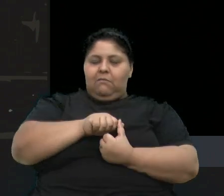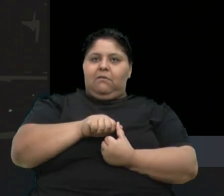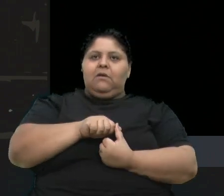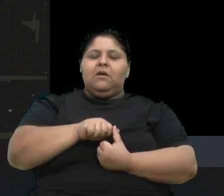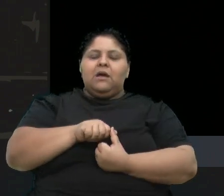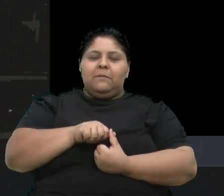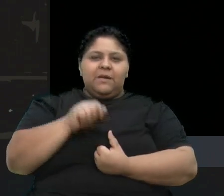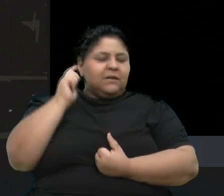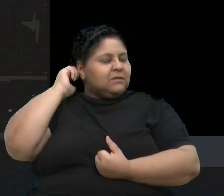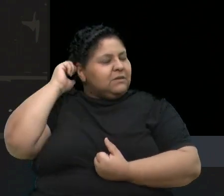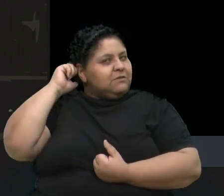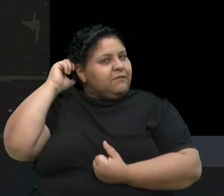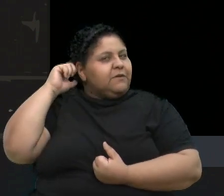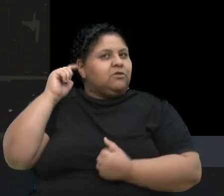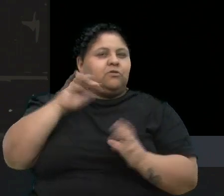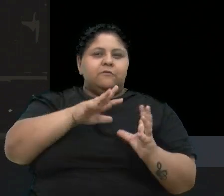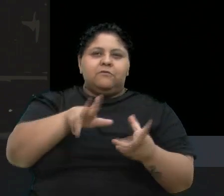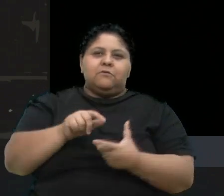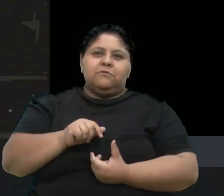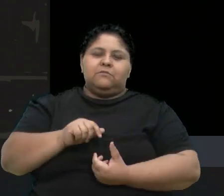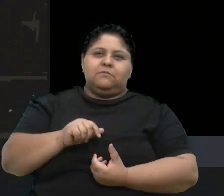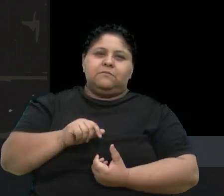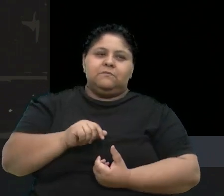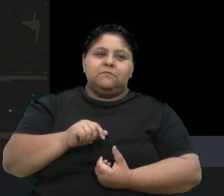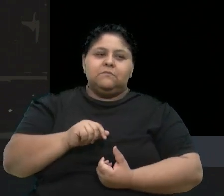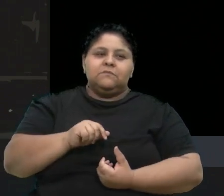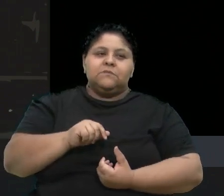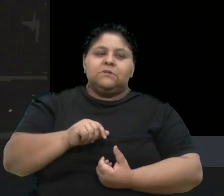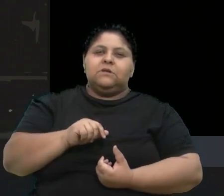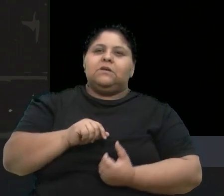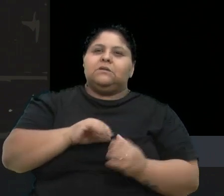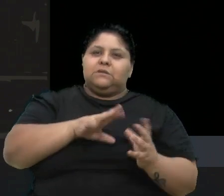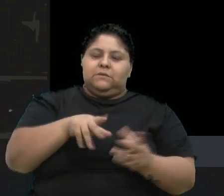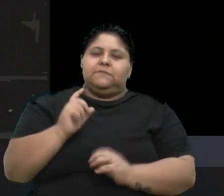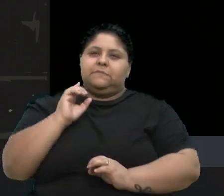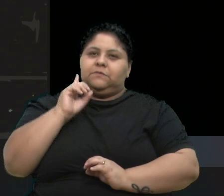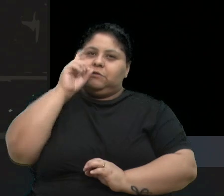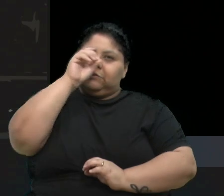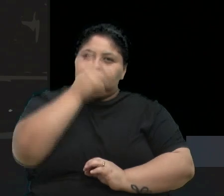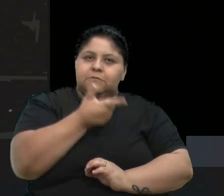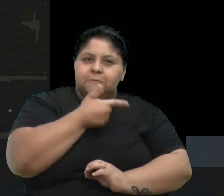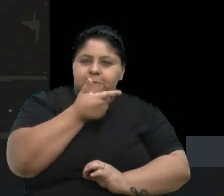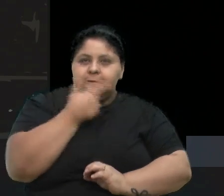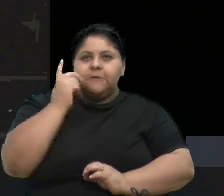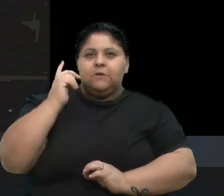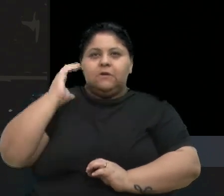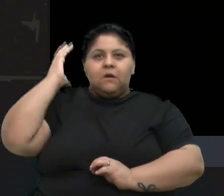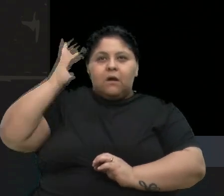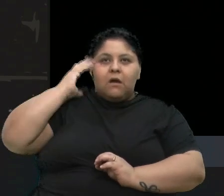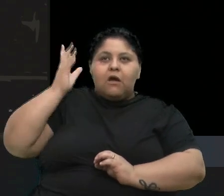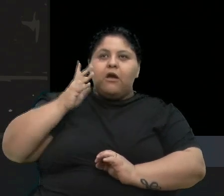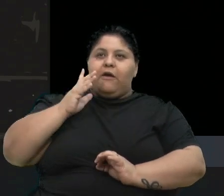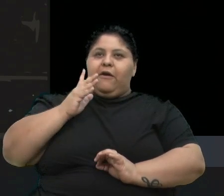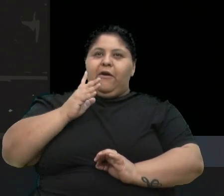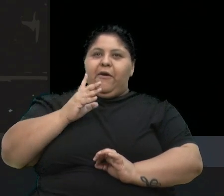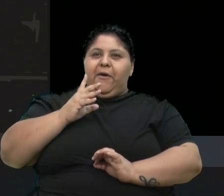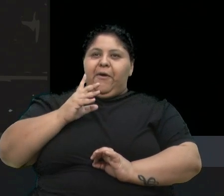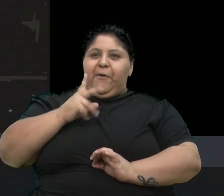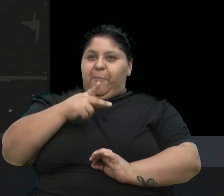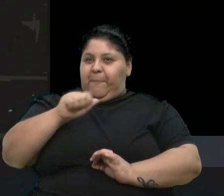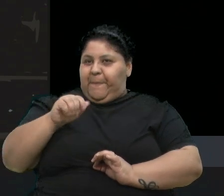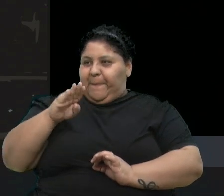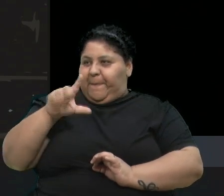Nós somos referência para o mundo. Aliás, é difícil falar com o Fábio Panoni para alguma palestra, porque ele está sempre viajando. Então, é